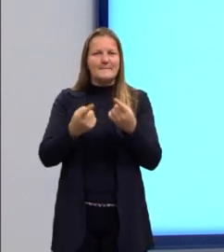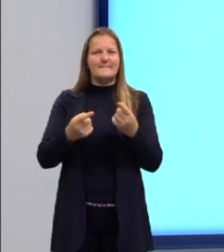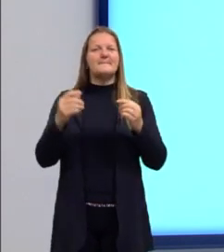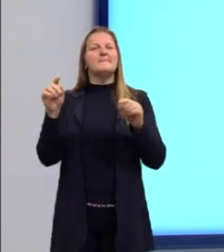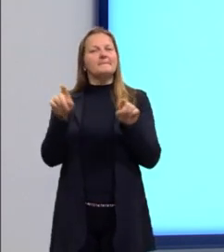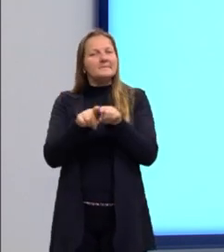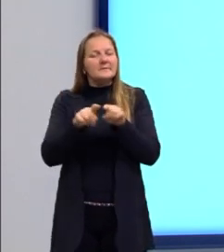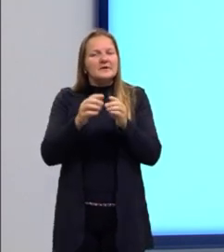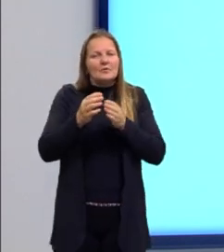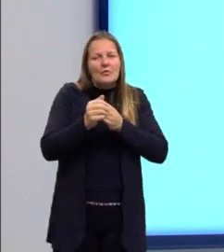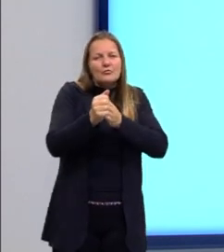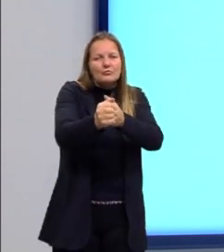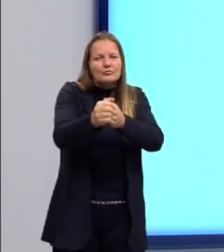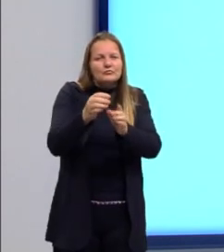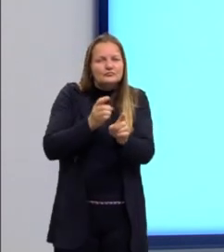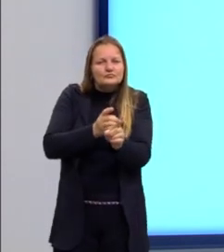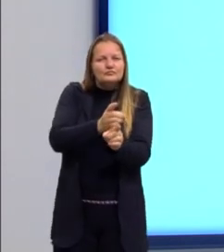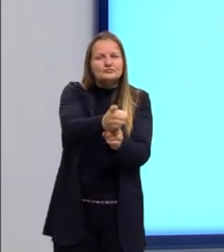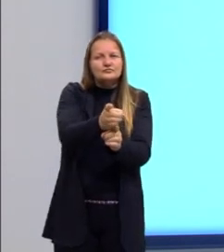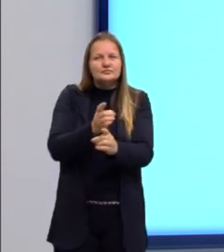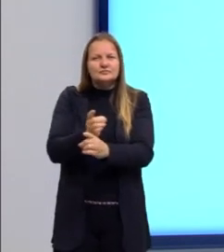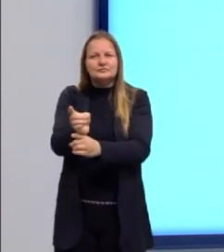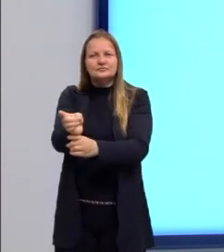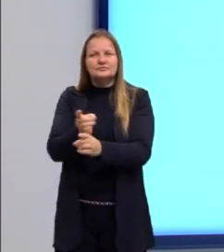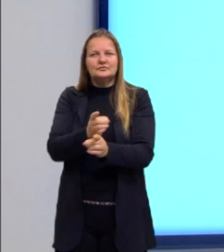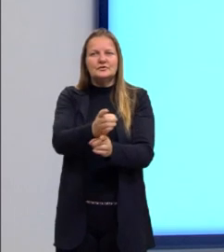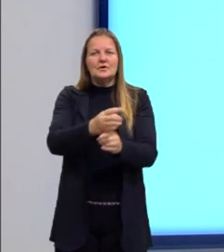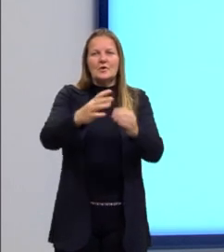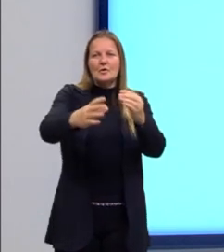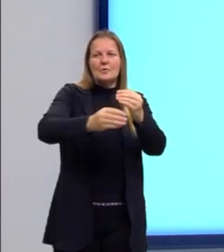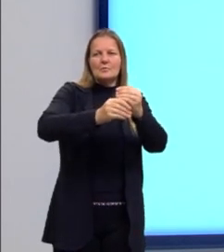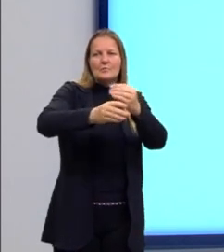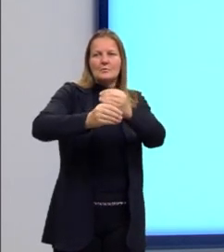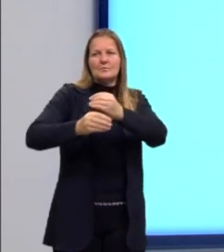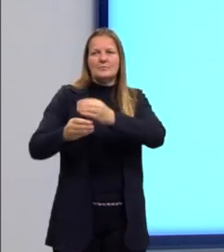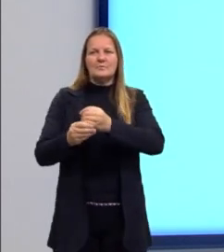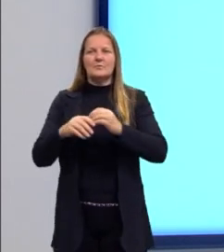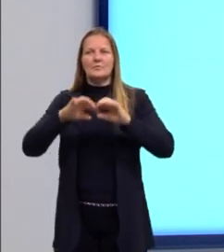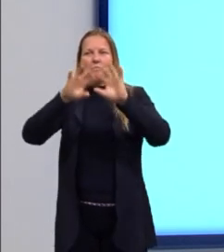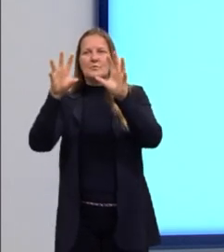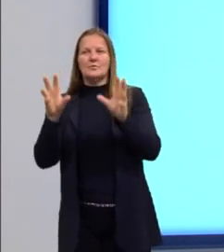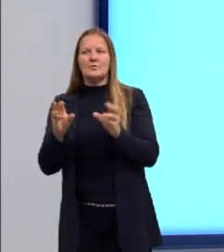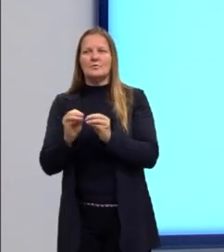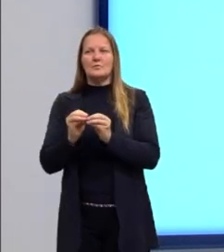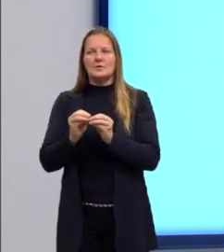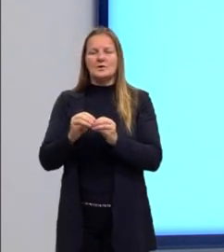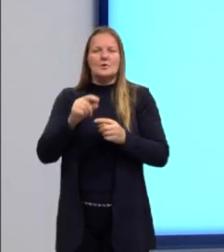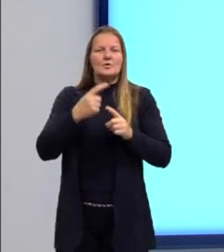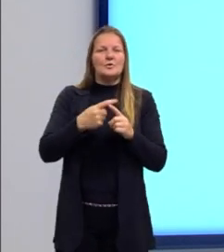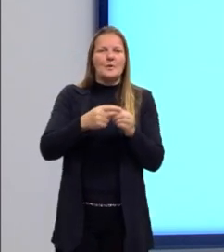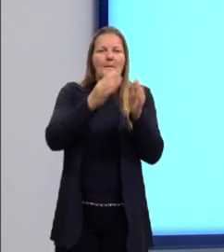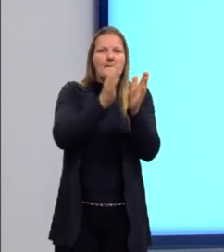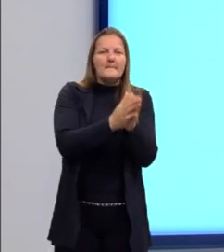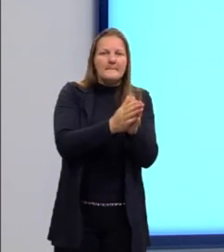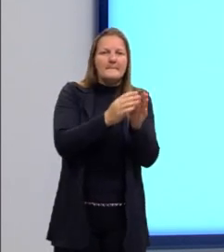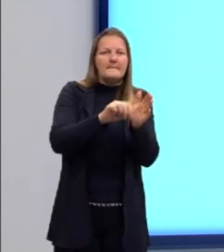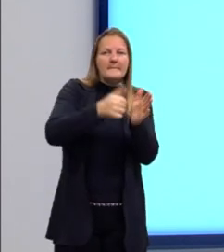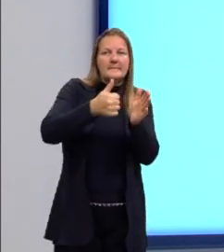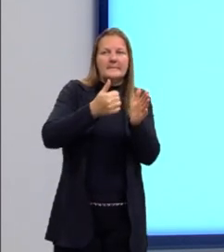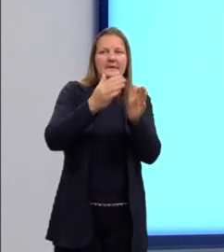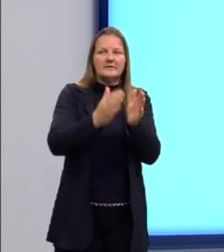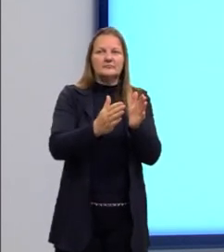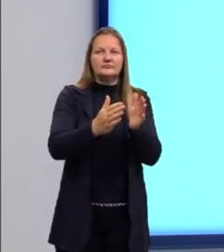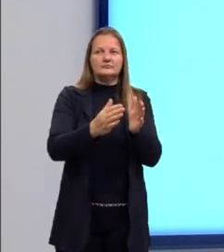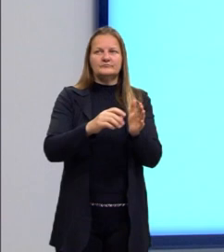um direcionamento este mais este mas este que dá nisso então vamos lá por partes primeiro